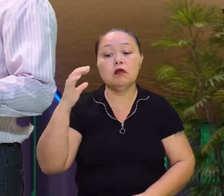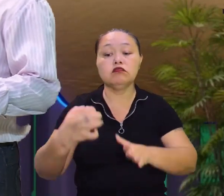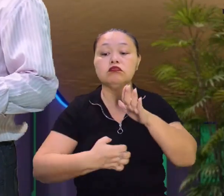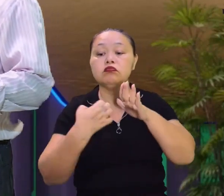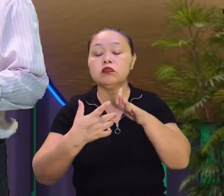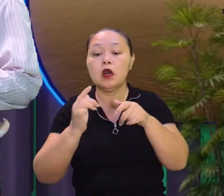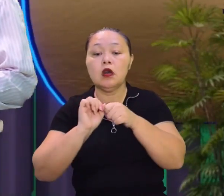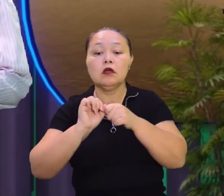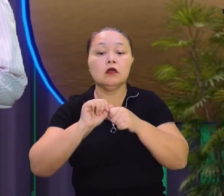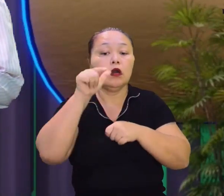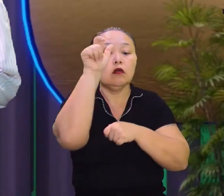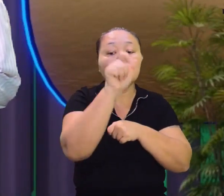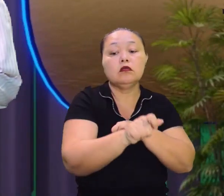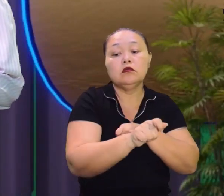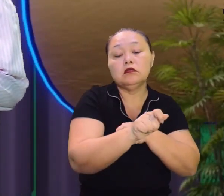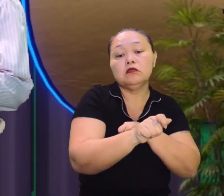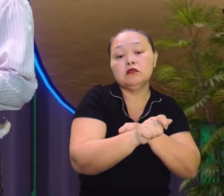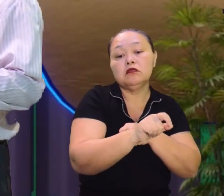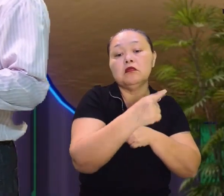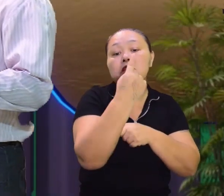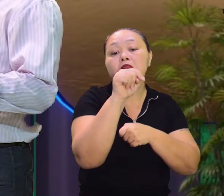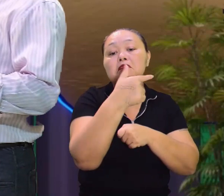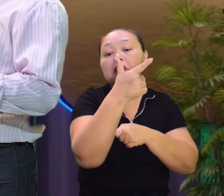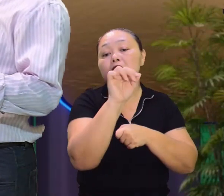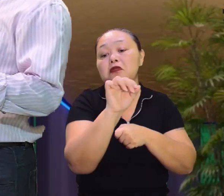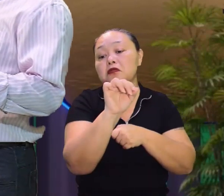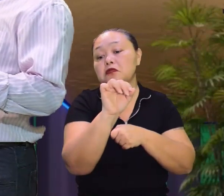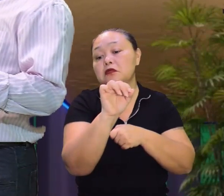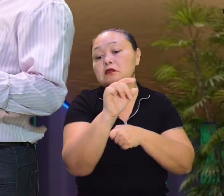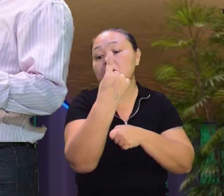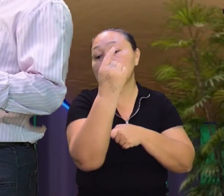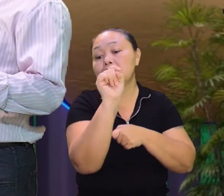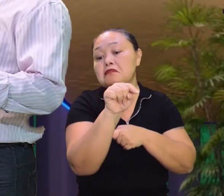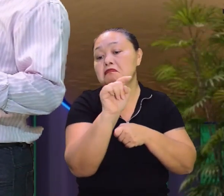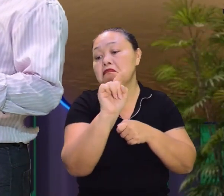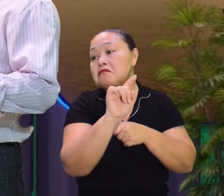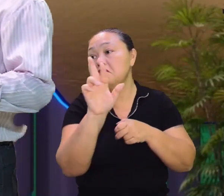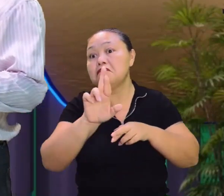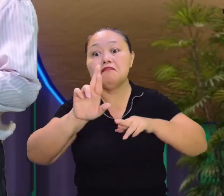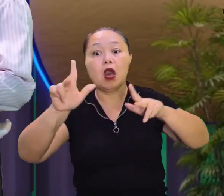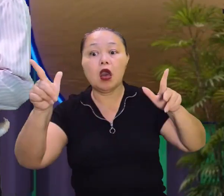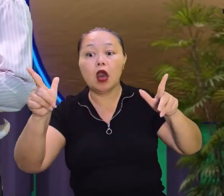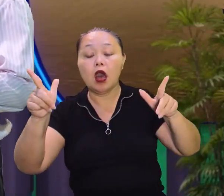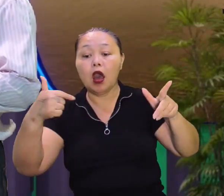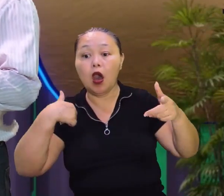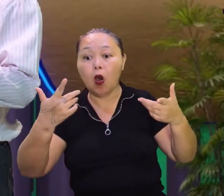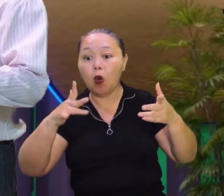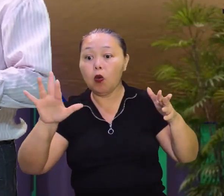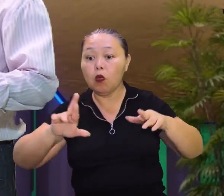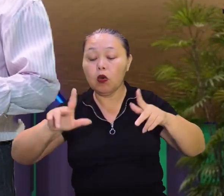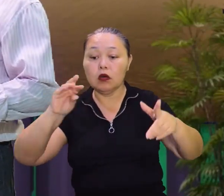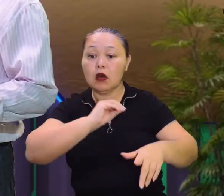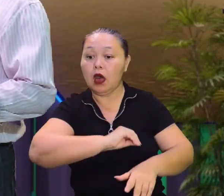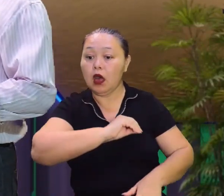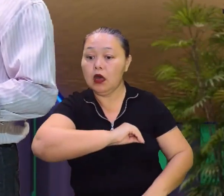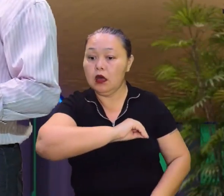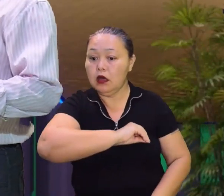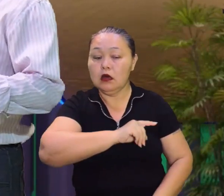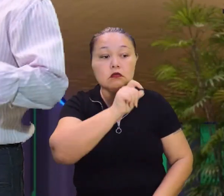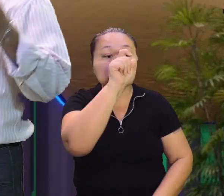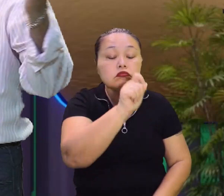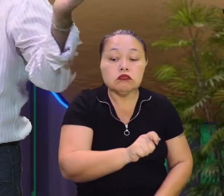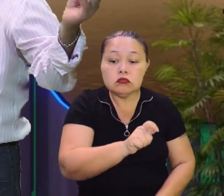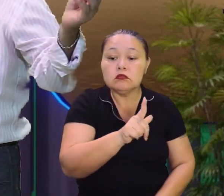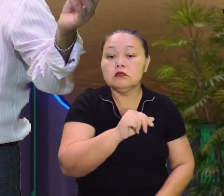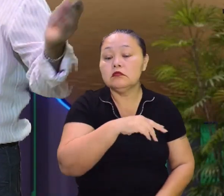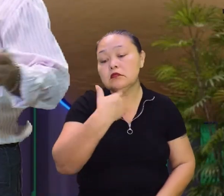vai pagar para um operário de lá 1.200. Exato. Entendeu? Olha só o tanto que ele ganhou em cima daquele operário ali. Muito bem.